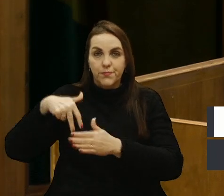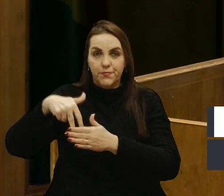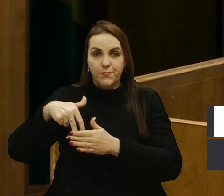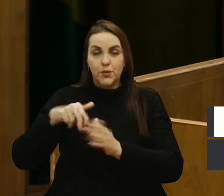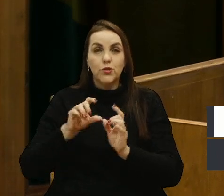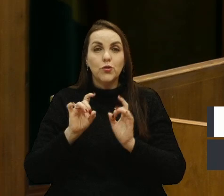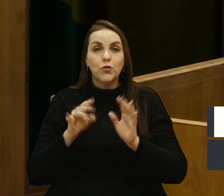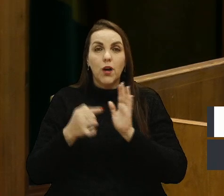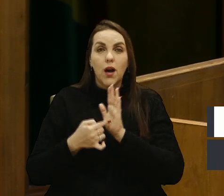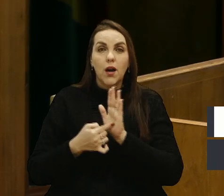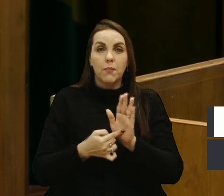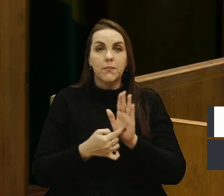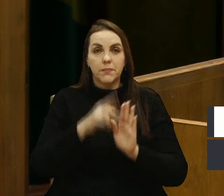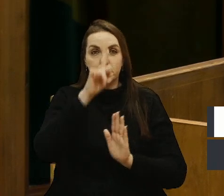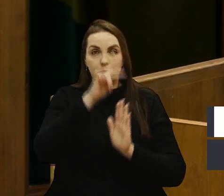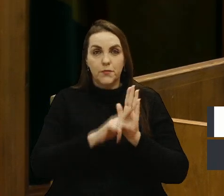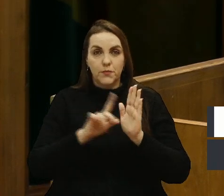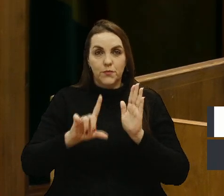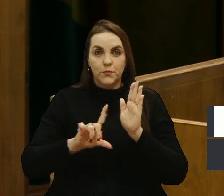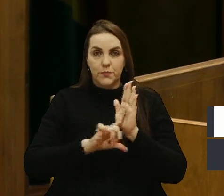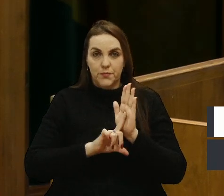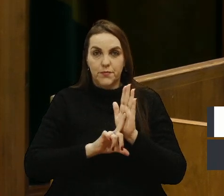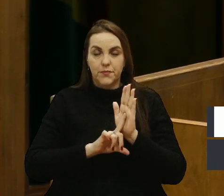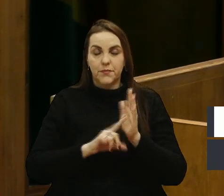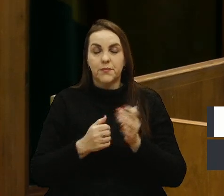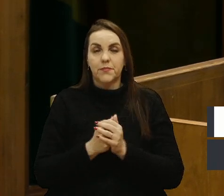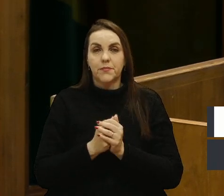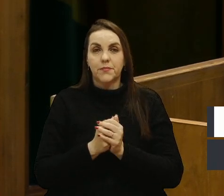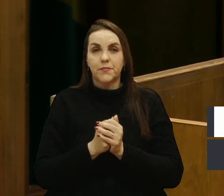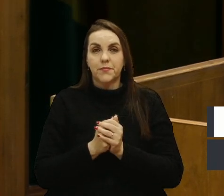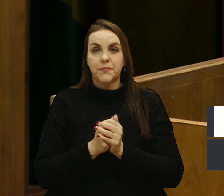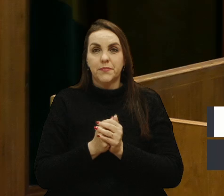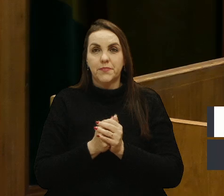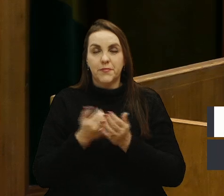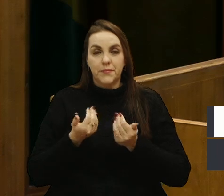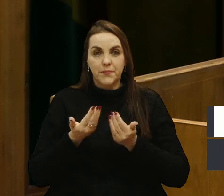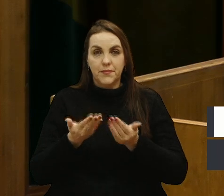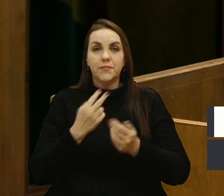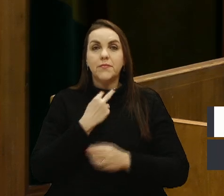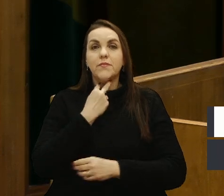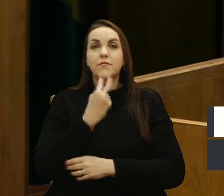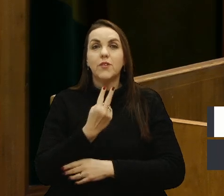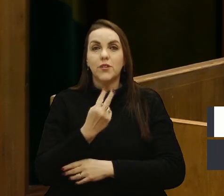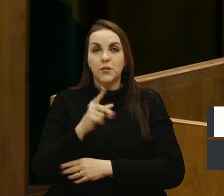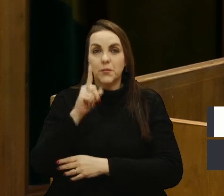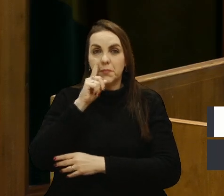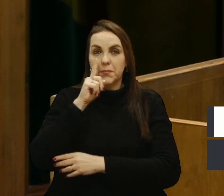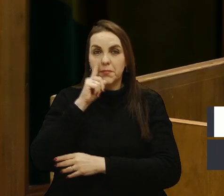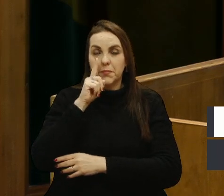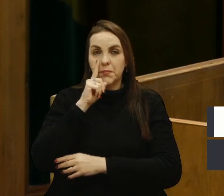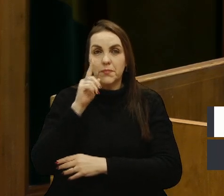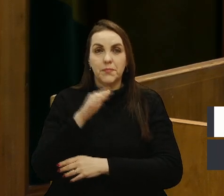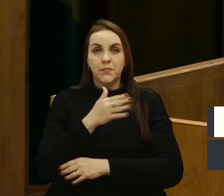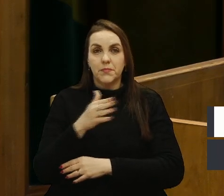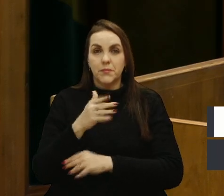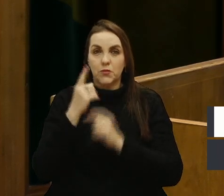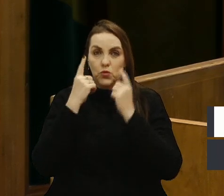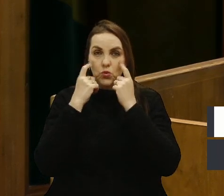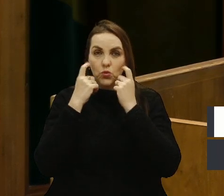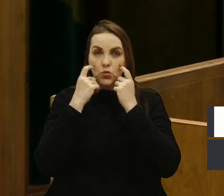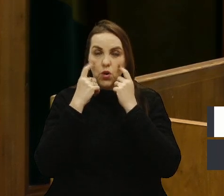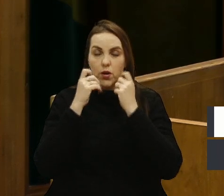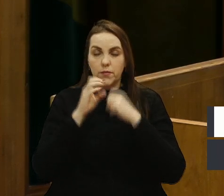apenas apresentando um projeto de lei. Estamos aqui trazendo a essa casa a voz de mães que muitas vezes choram no